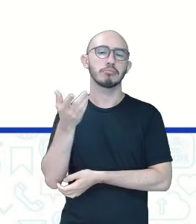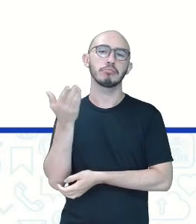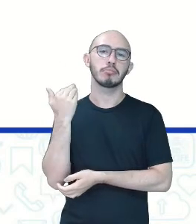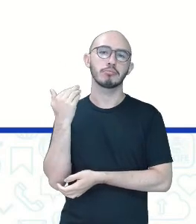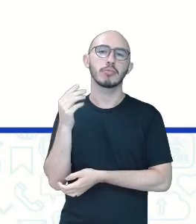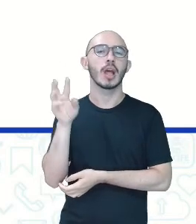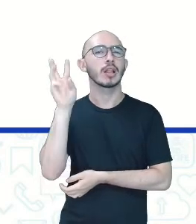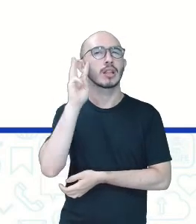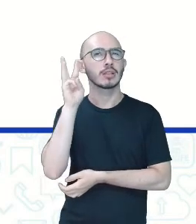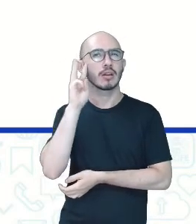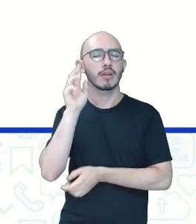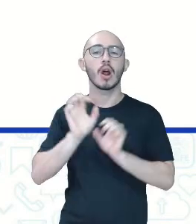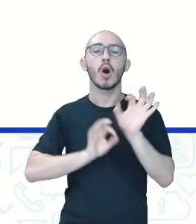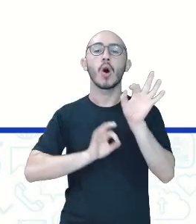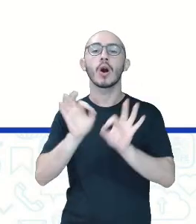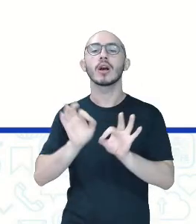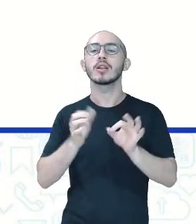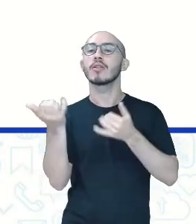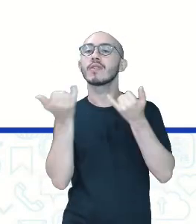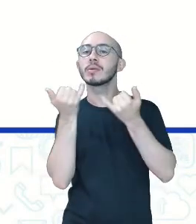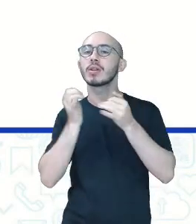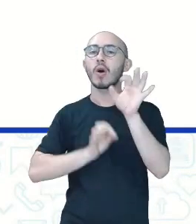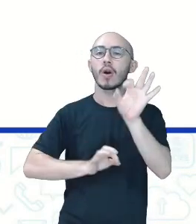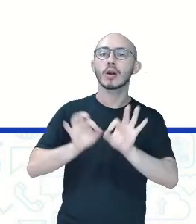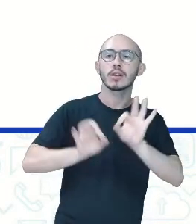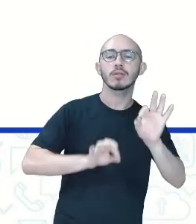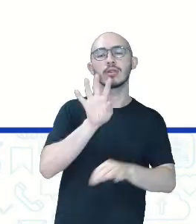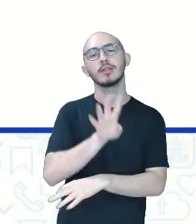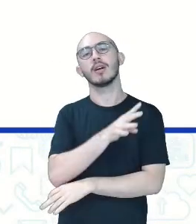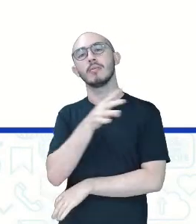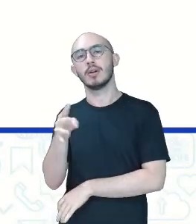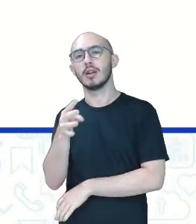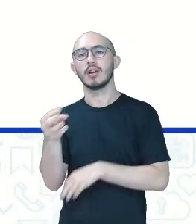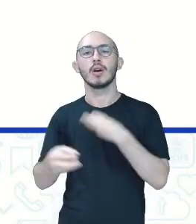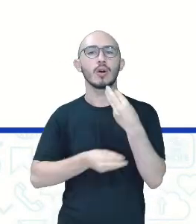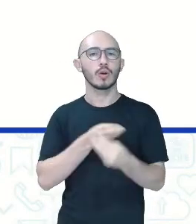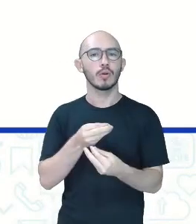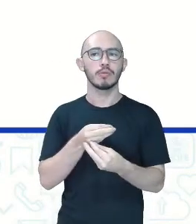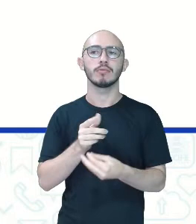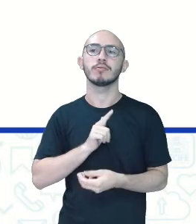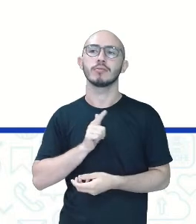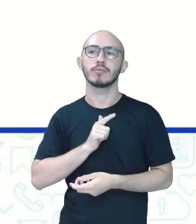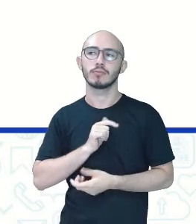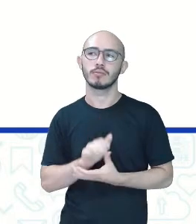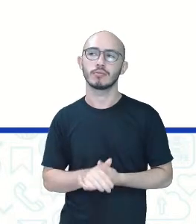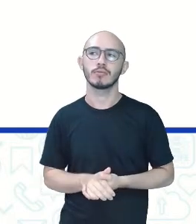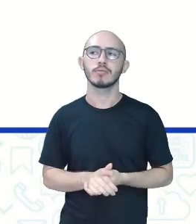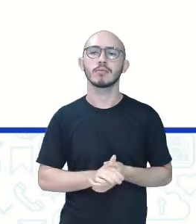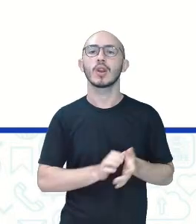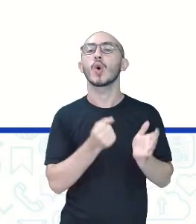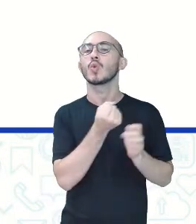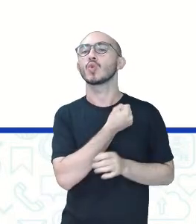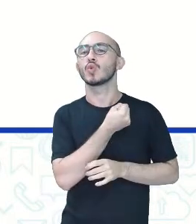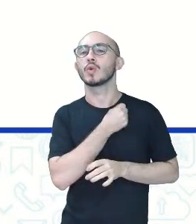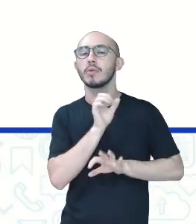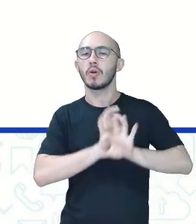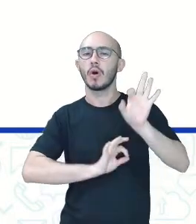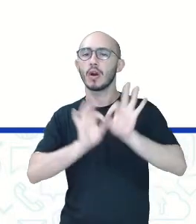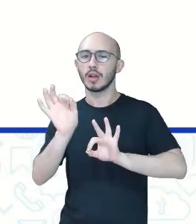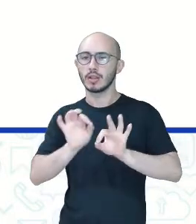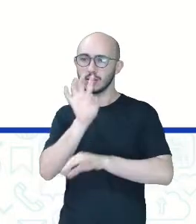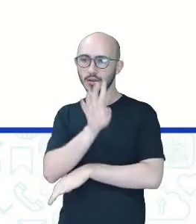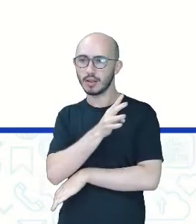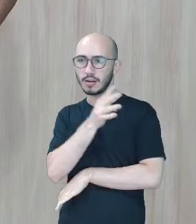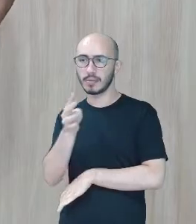organização dos dados, certo? Em forma de uma tabela. Então a gente pega uma sequência numérica aí e organiza os dados em forma de uma